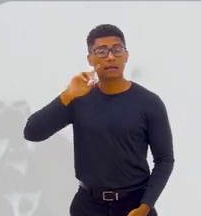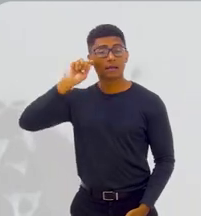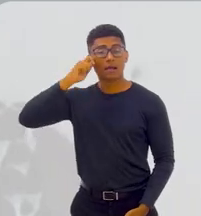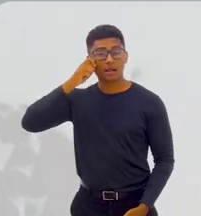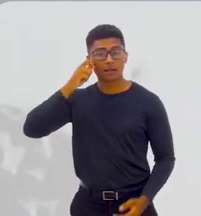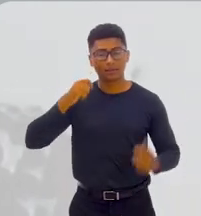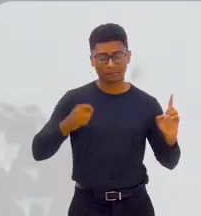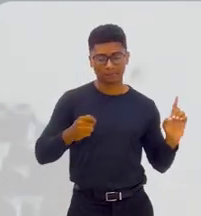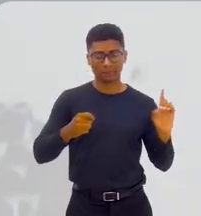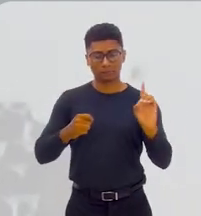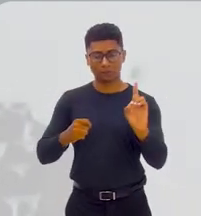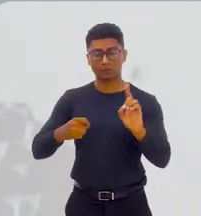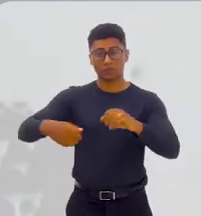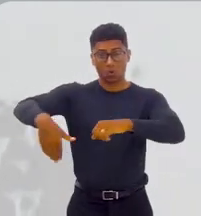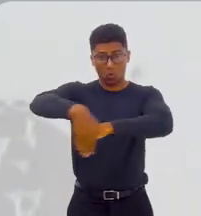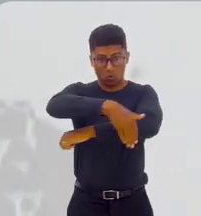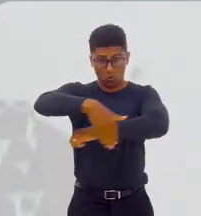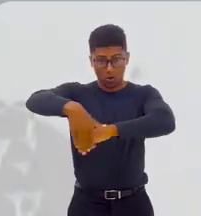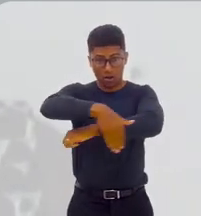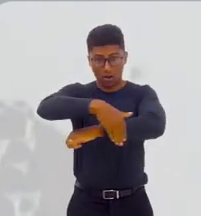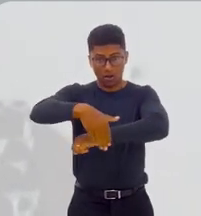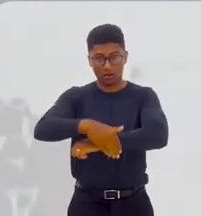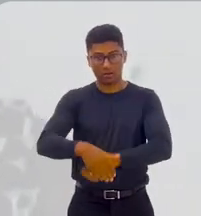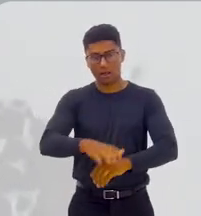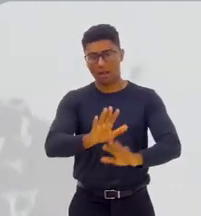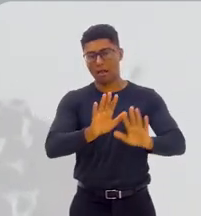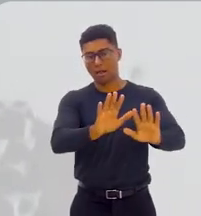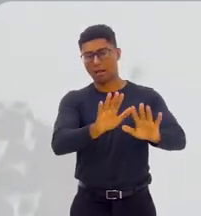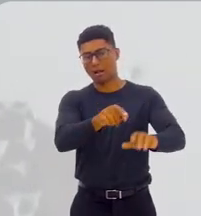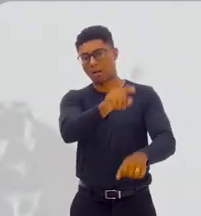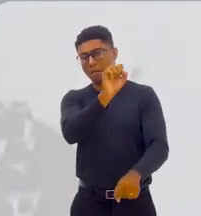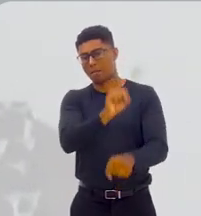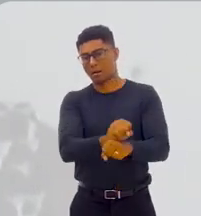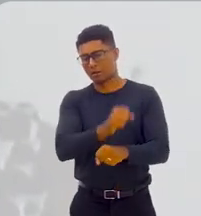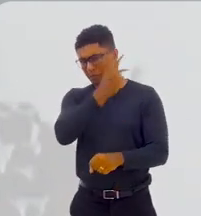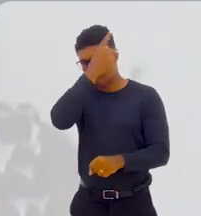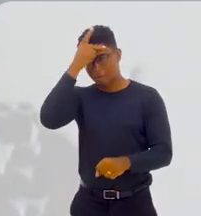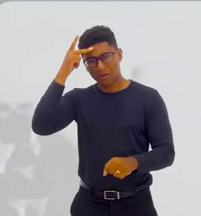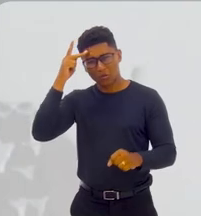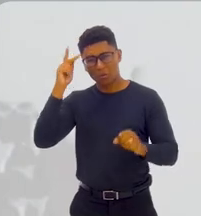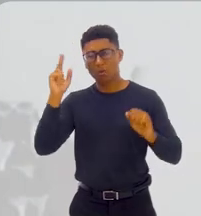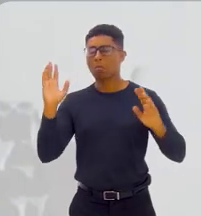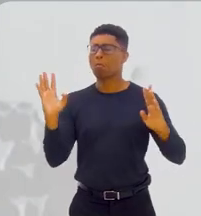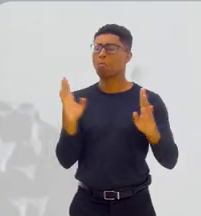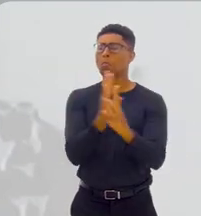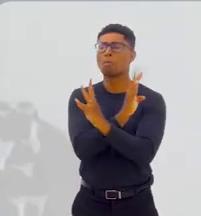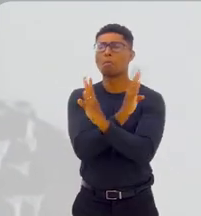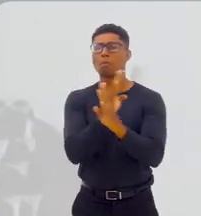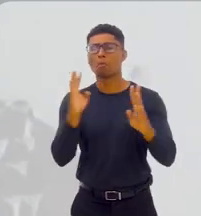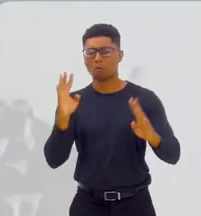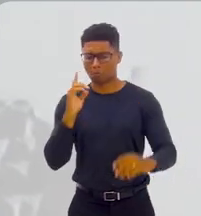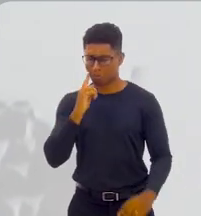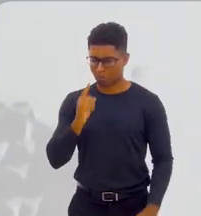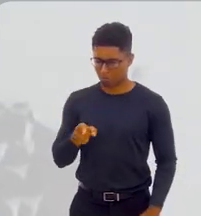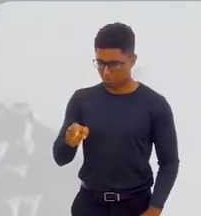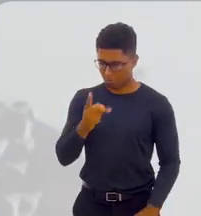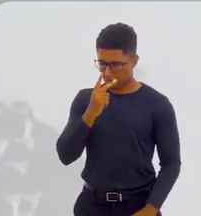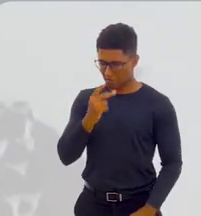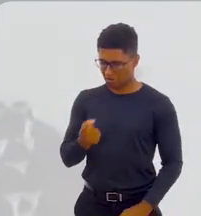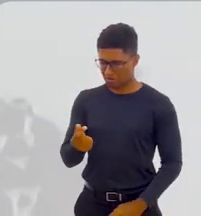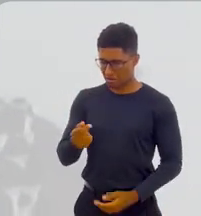uma criança negra e coloca ali na rua e deixa ela ali parada. Todo mundo vai passar por essa criança e vai achar que é um